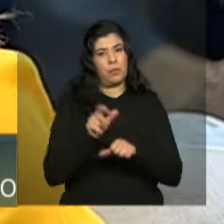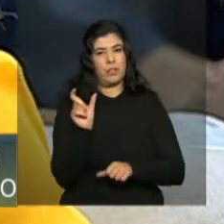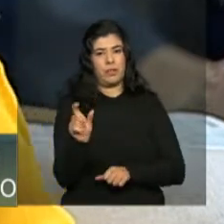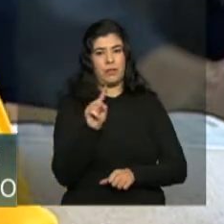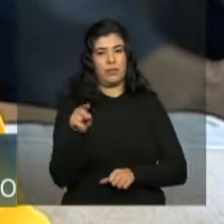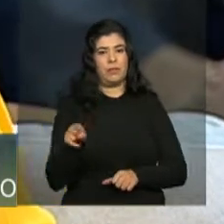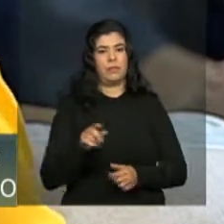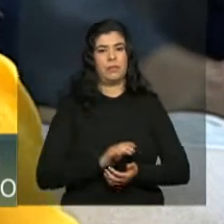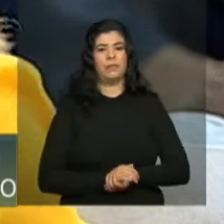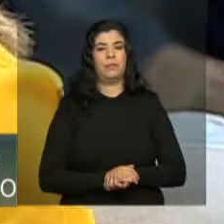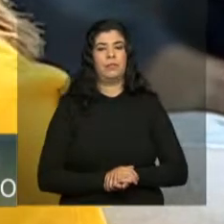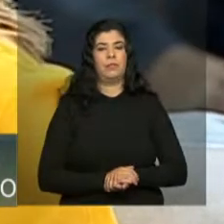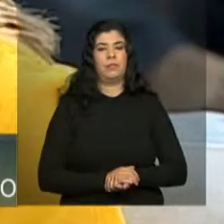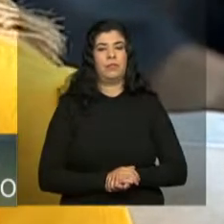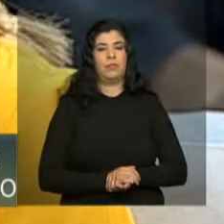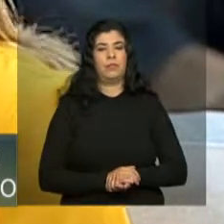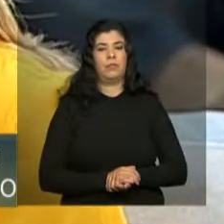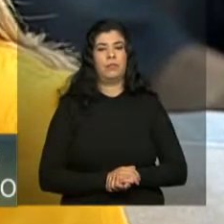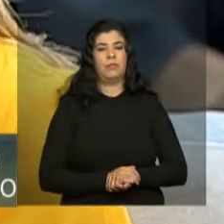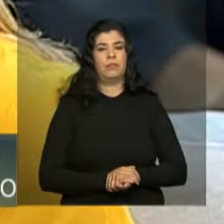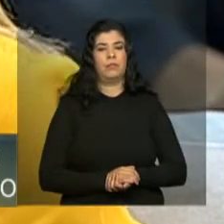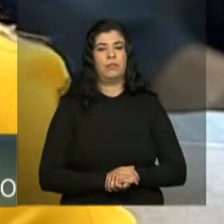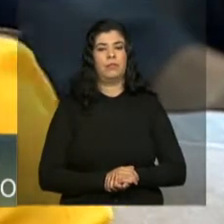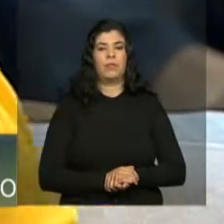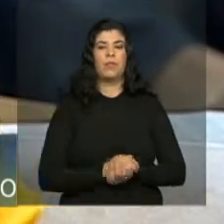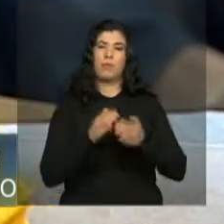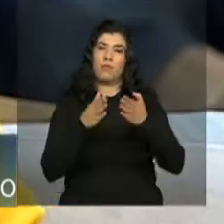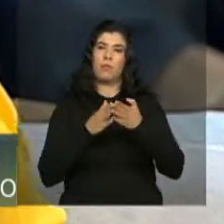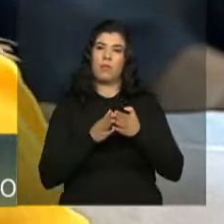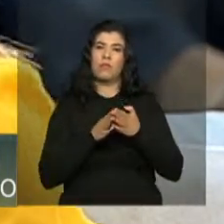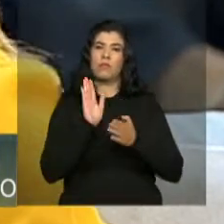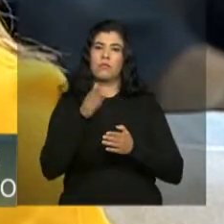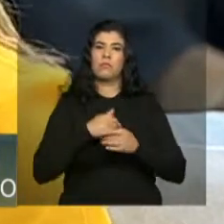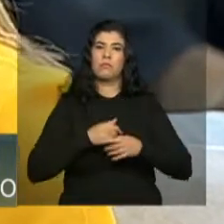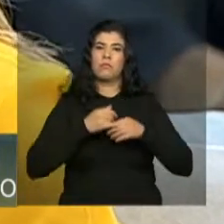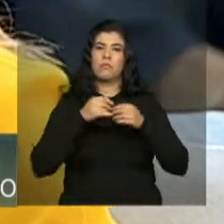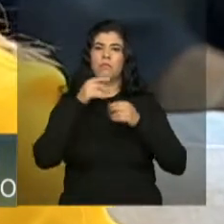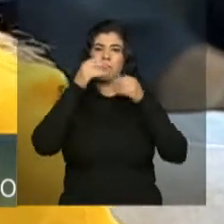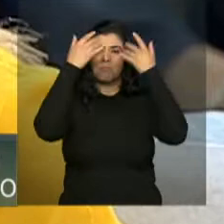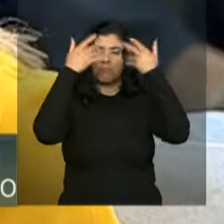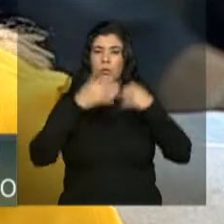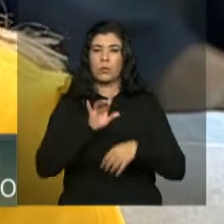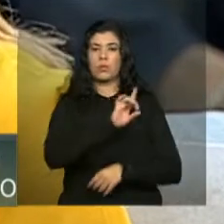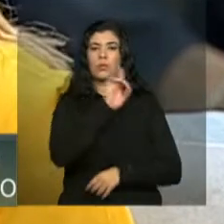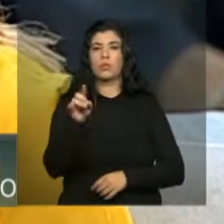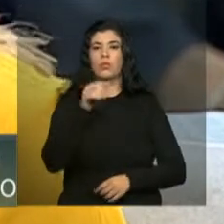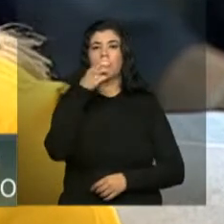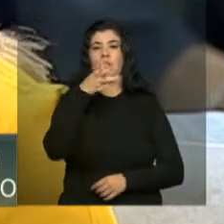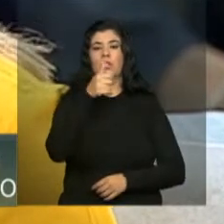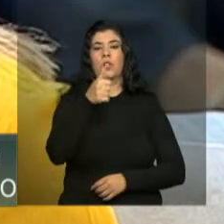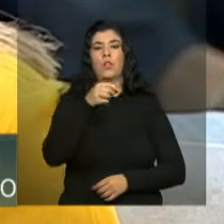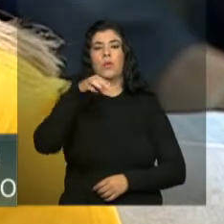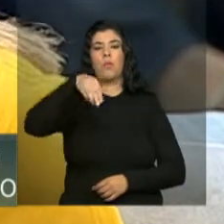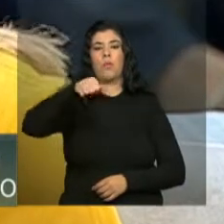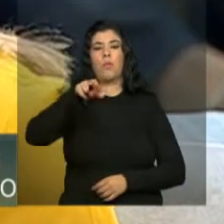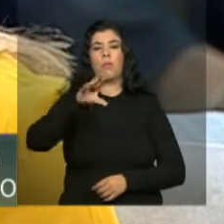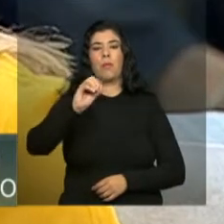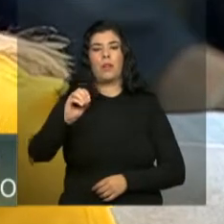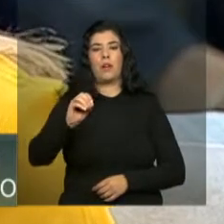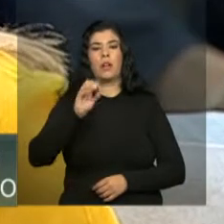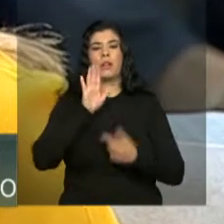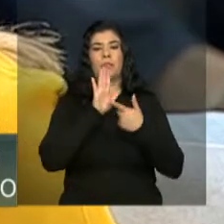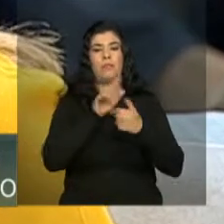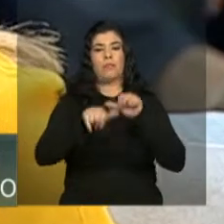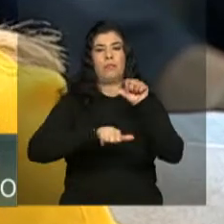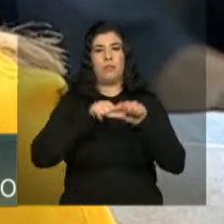você à tarde você já disse que o índice só vai ser divulgado o mesmo de reajuste no dia Trinta e Um de Março como designer Mas é